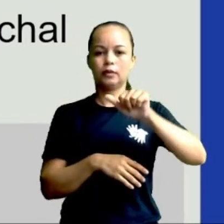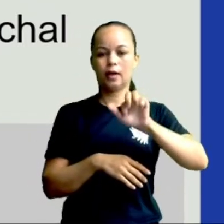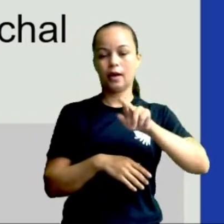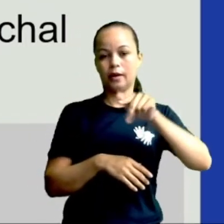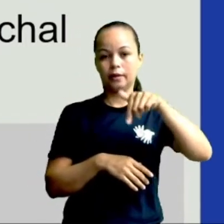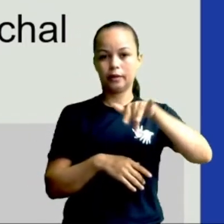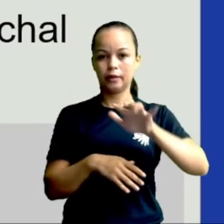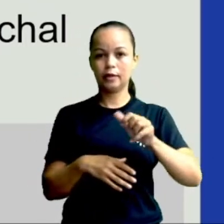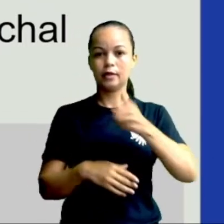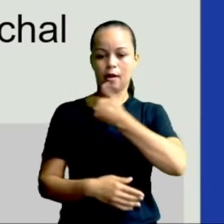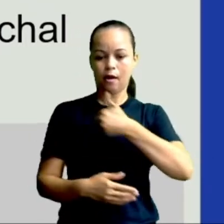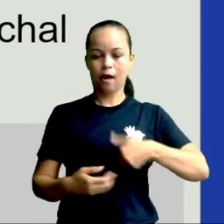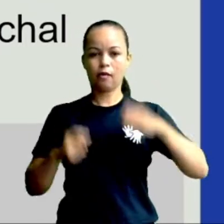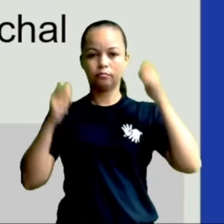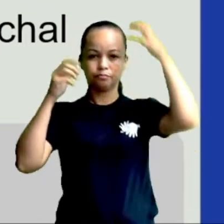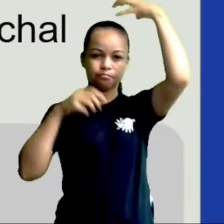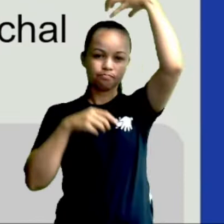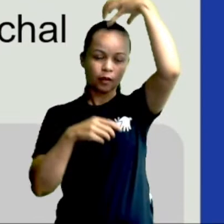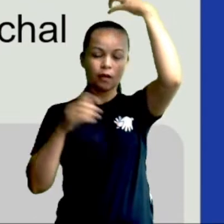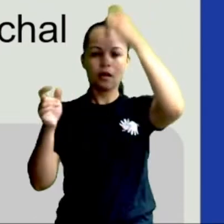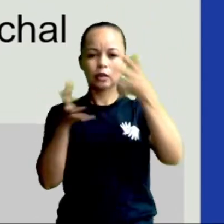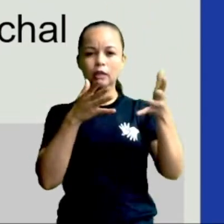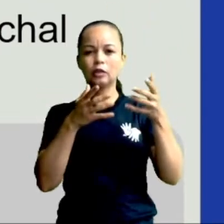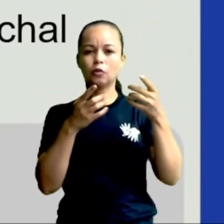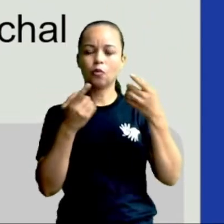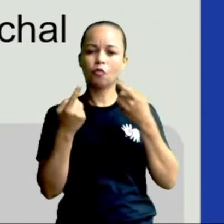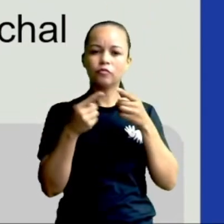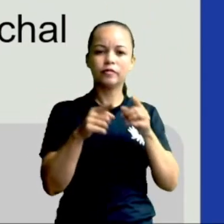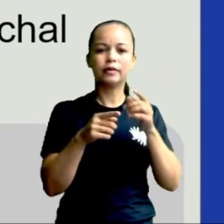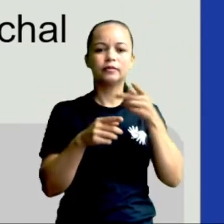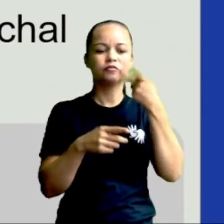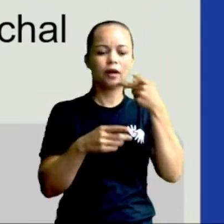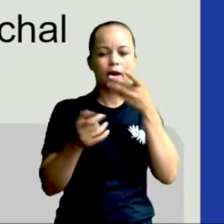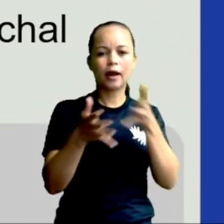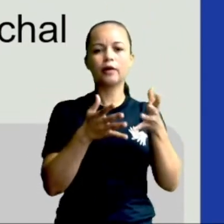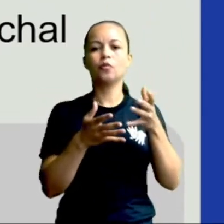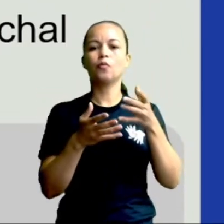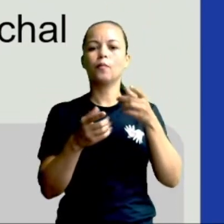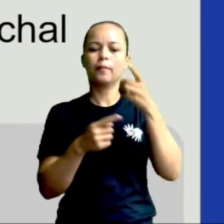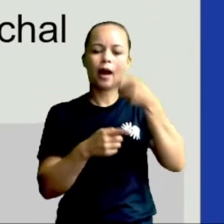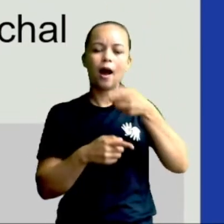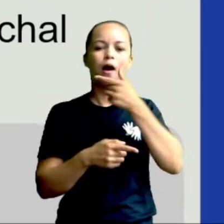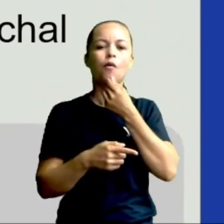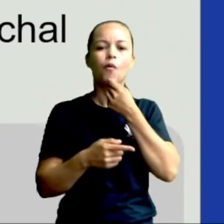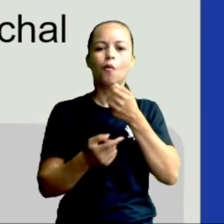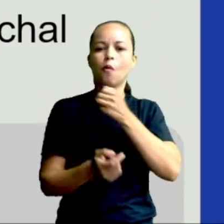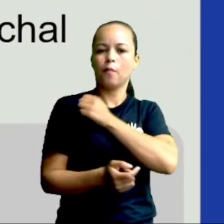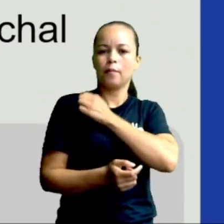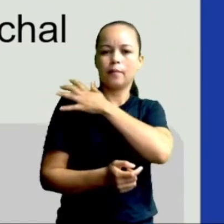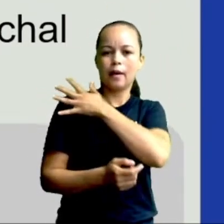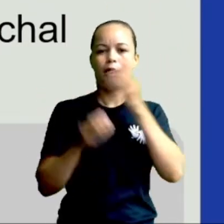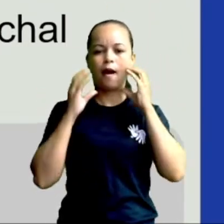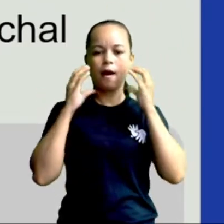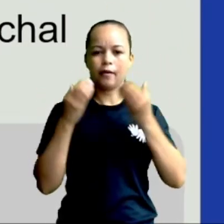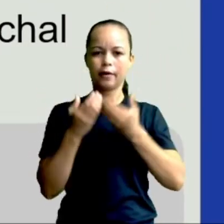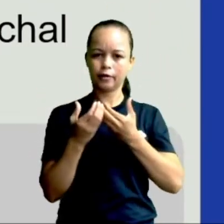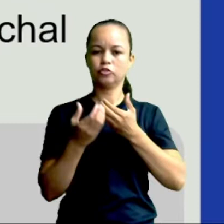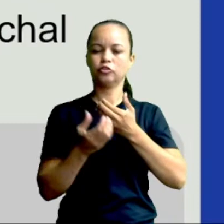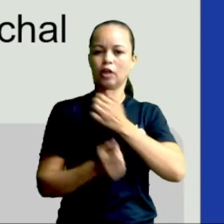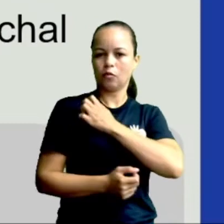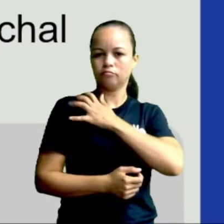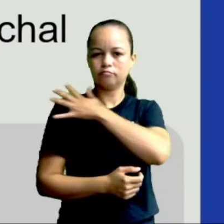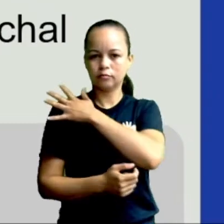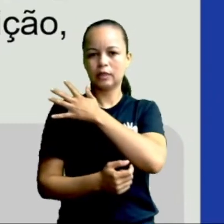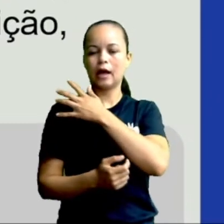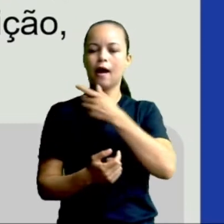exército e aí os apoiadores convenceram o Marechal Deodoro da Fonseca a aderir à